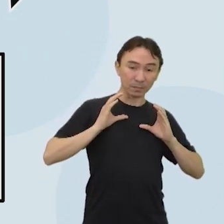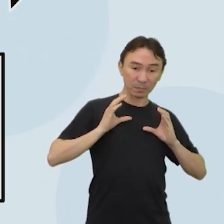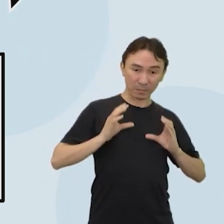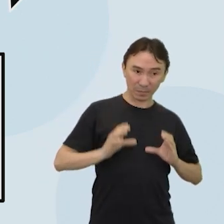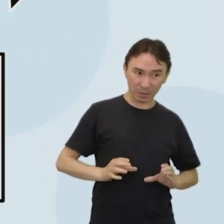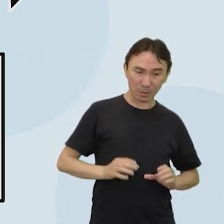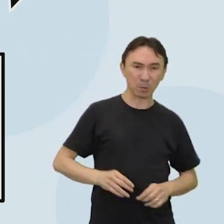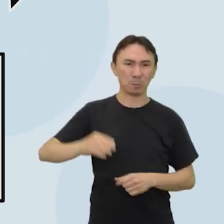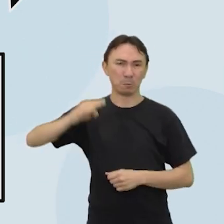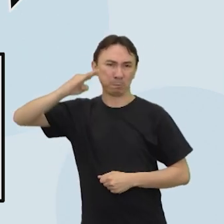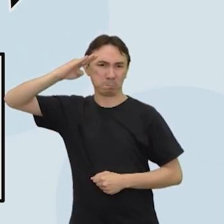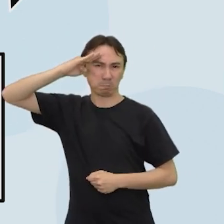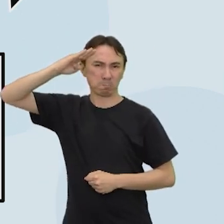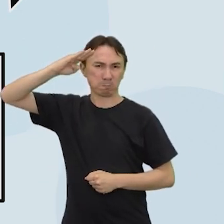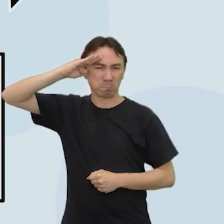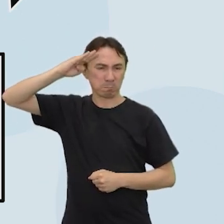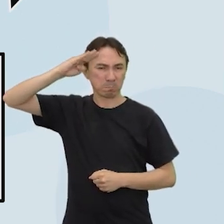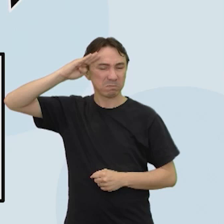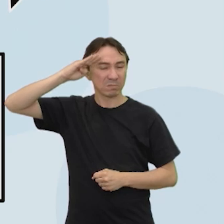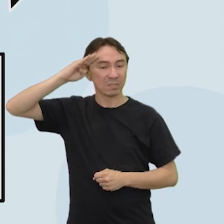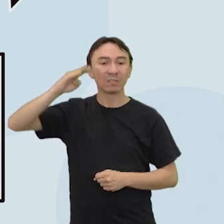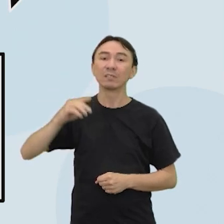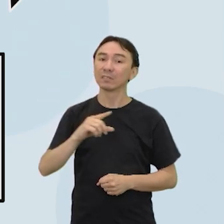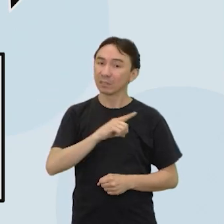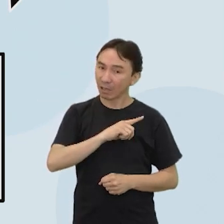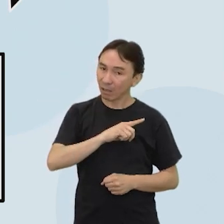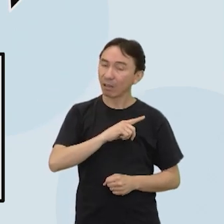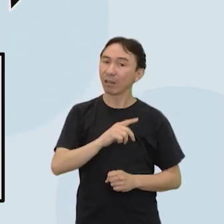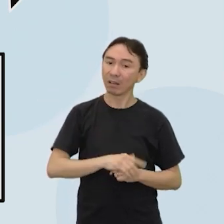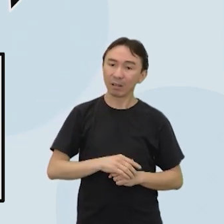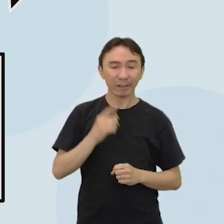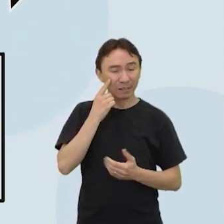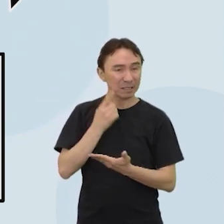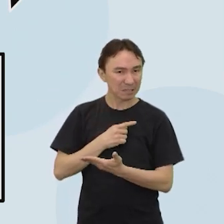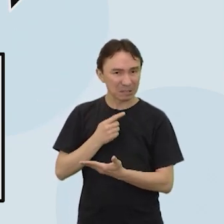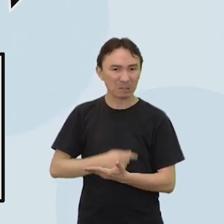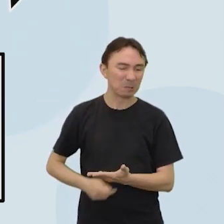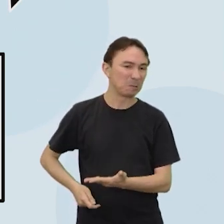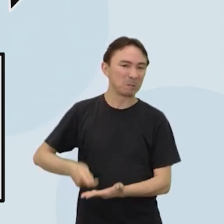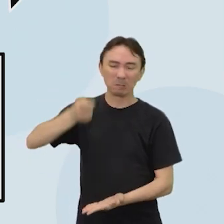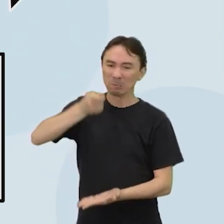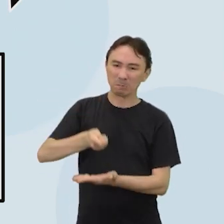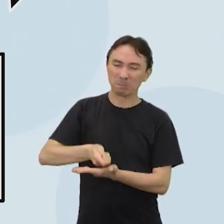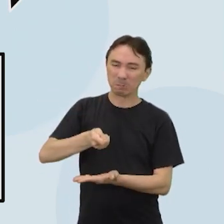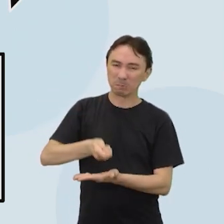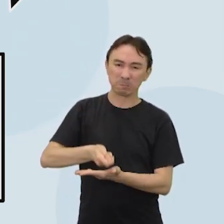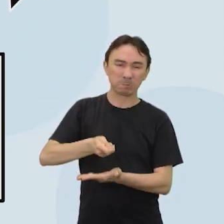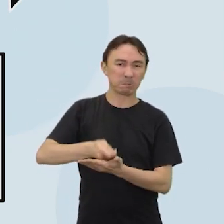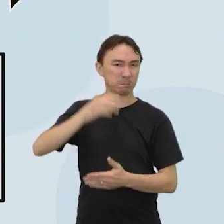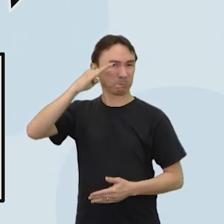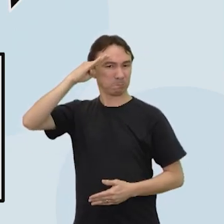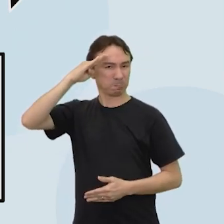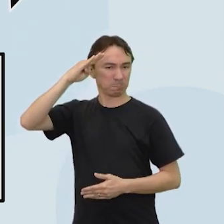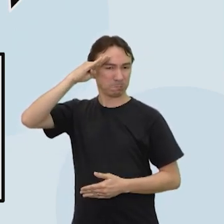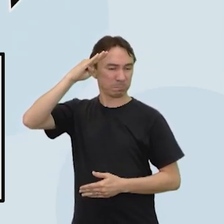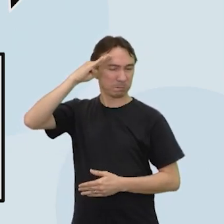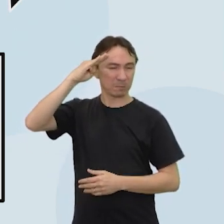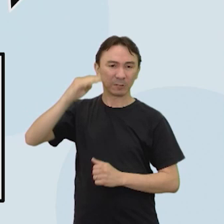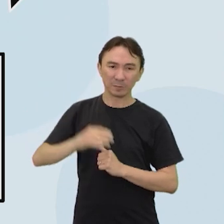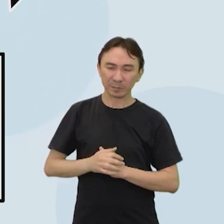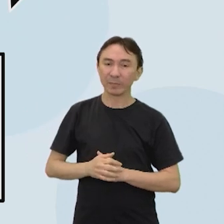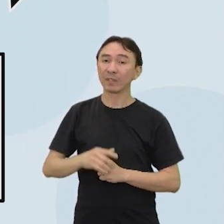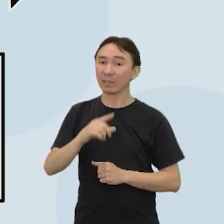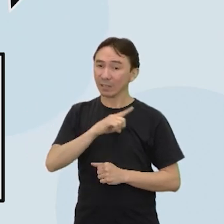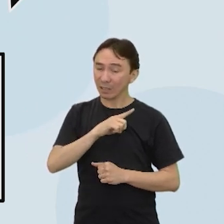uma dobradinha entre aqueles que monopolizam a força, que são os militares, e passam a deter